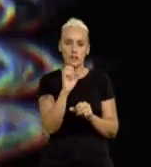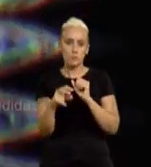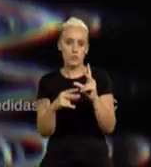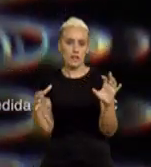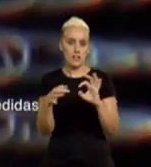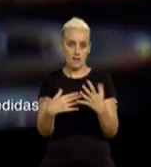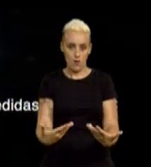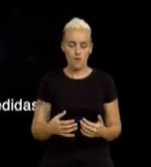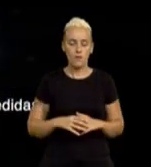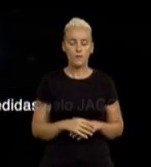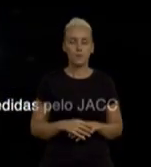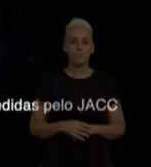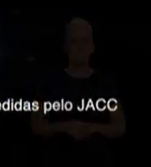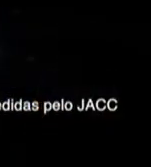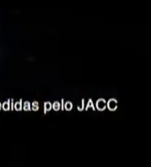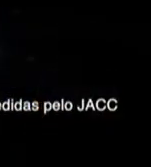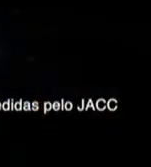hoje.